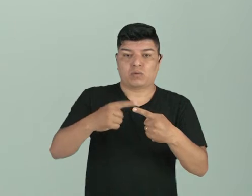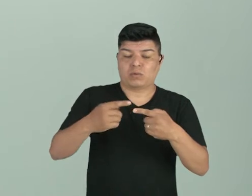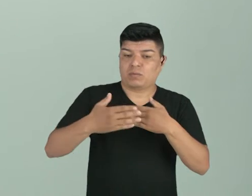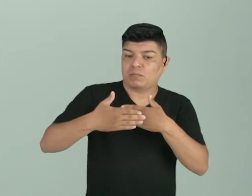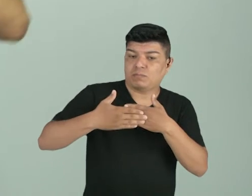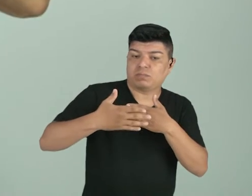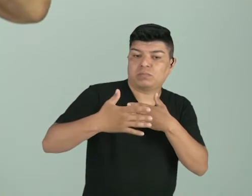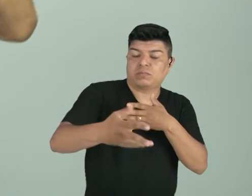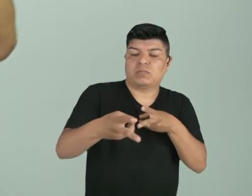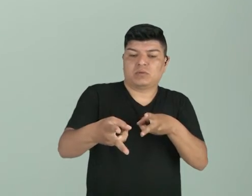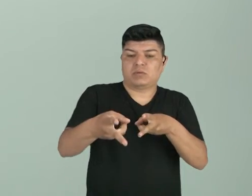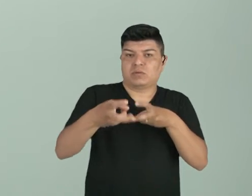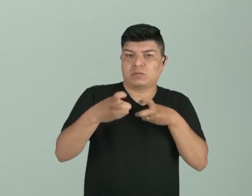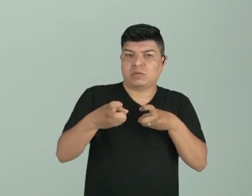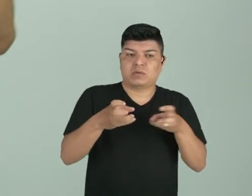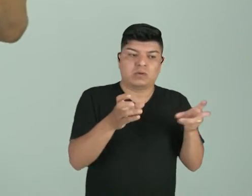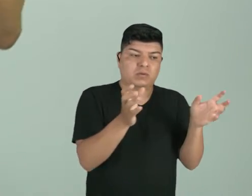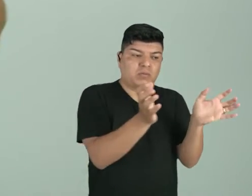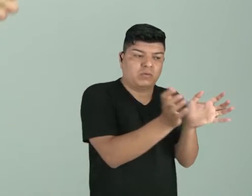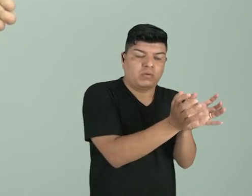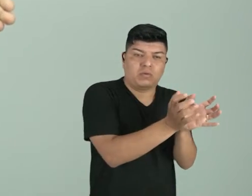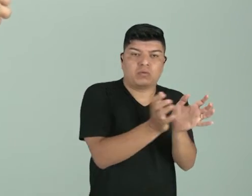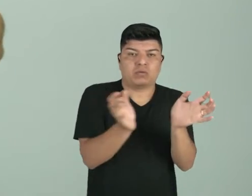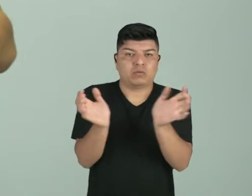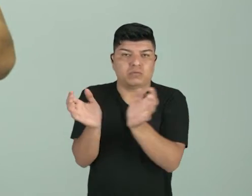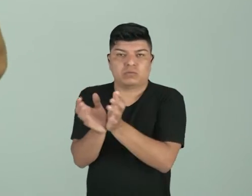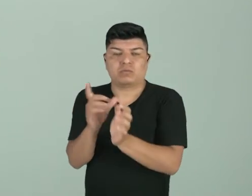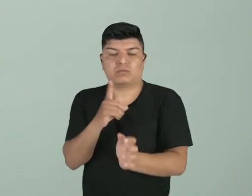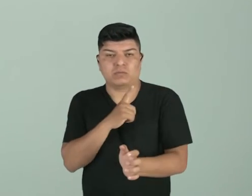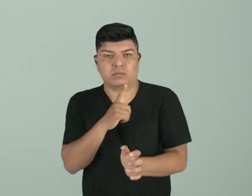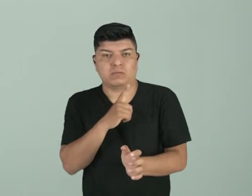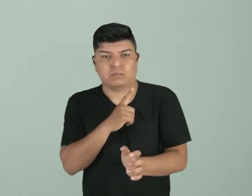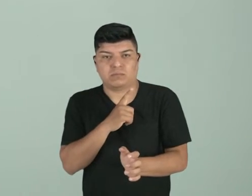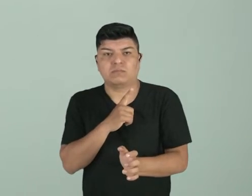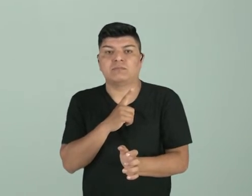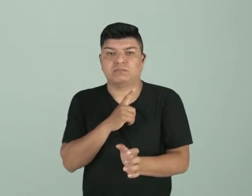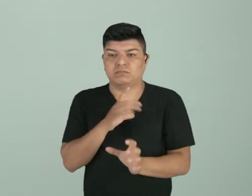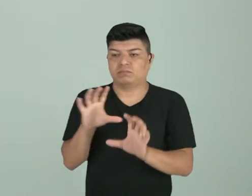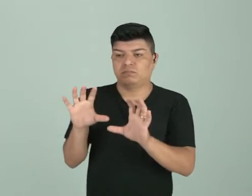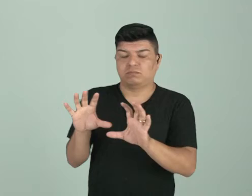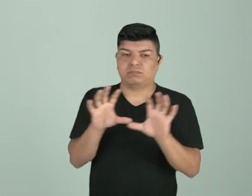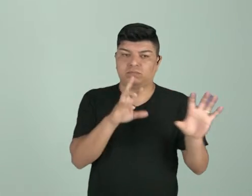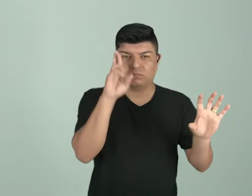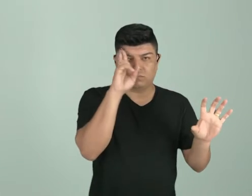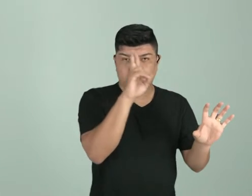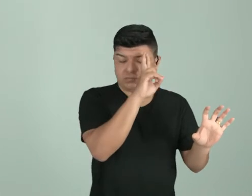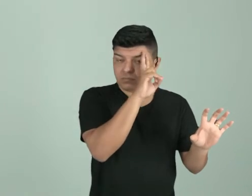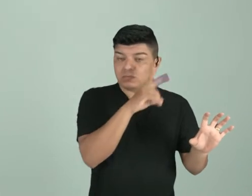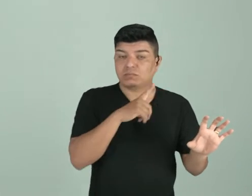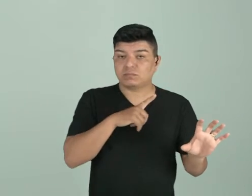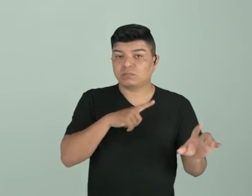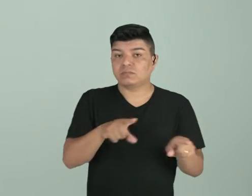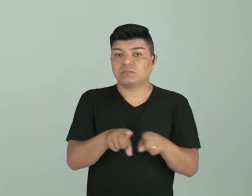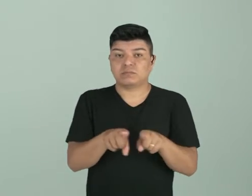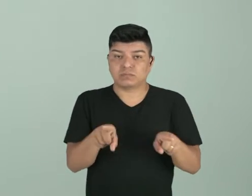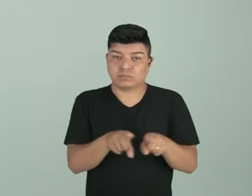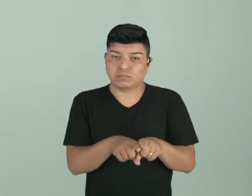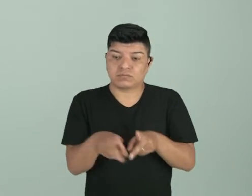eu identifico os grupos existentes em uma determinada conjuntura histórica, eu também